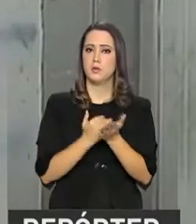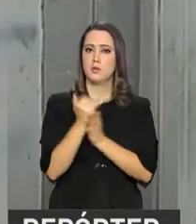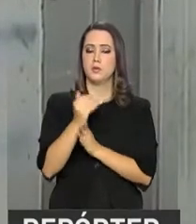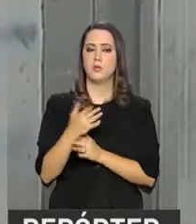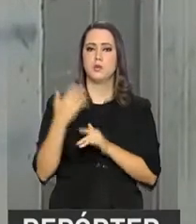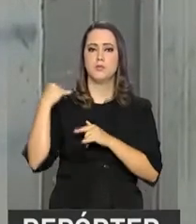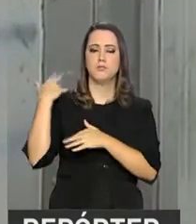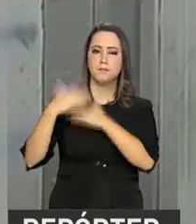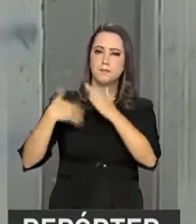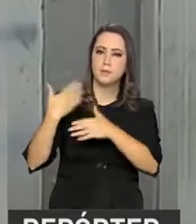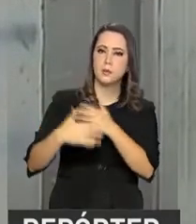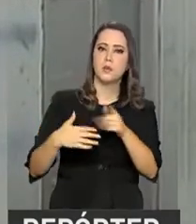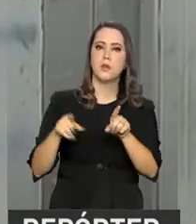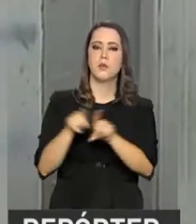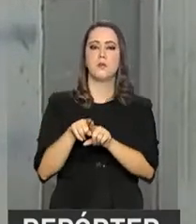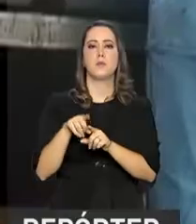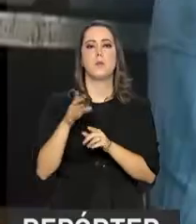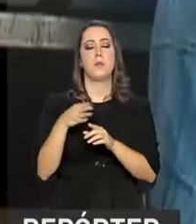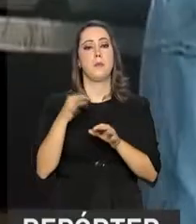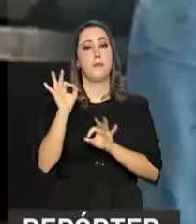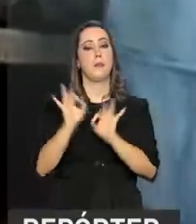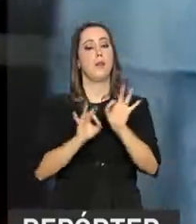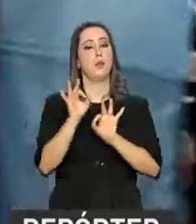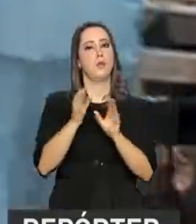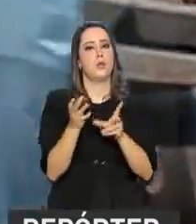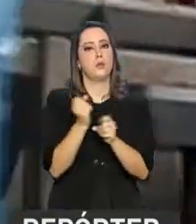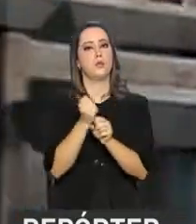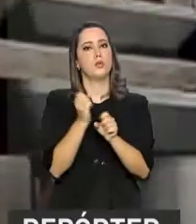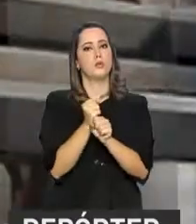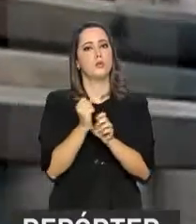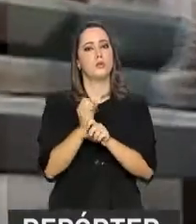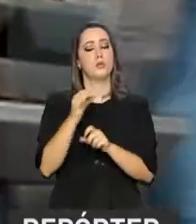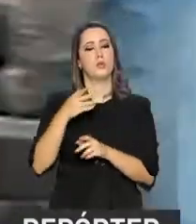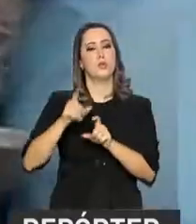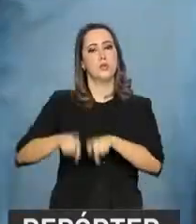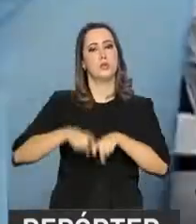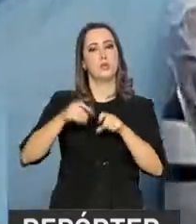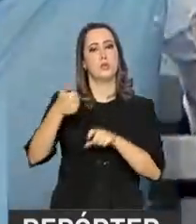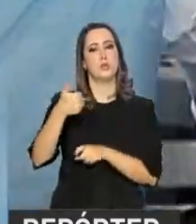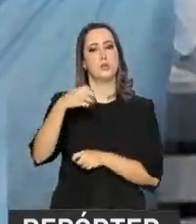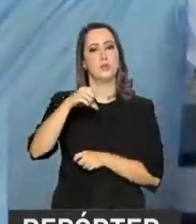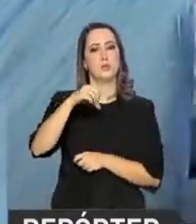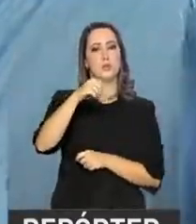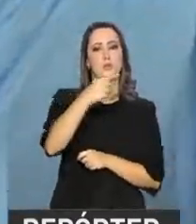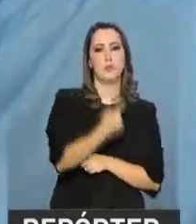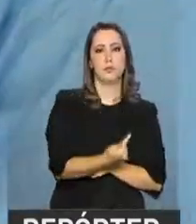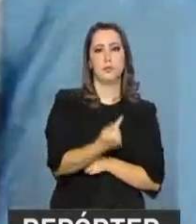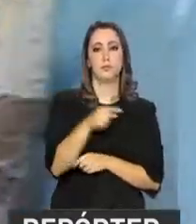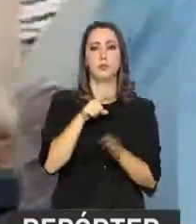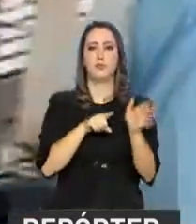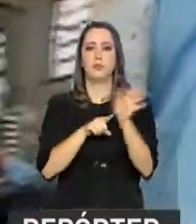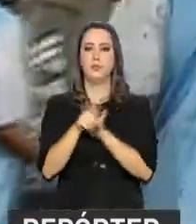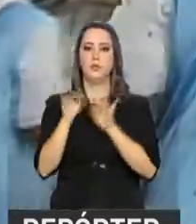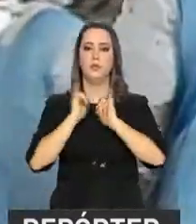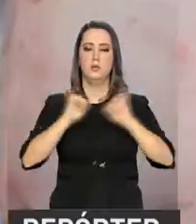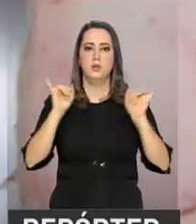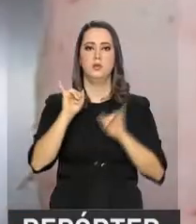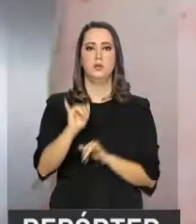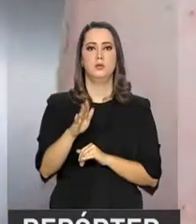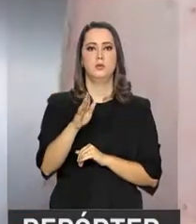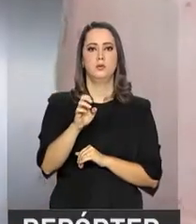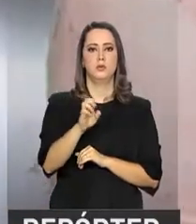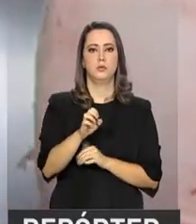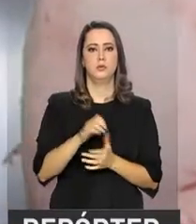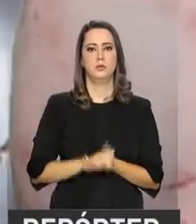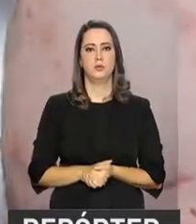o início da série histórica da estatística da produção pecuária em 1997 a pesquisa foi divulgada pelo